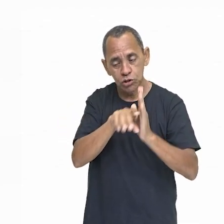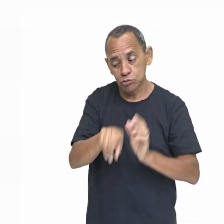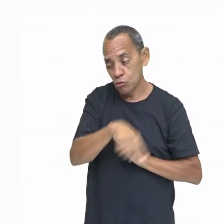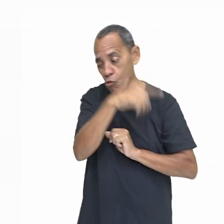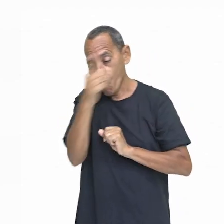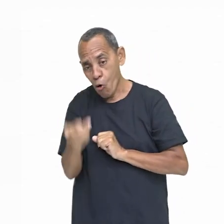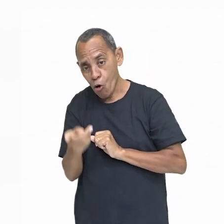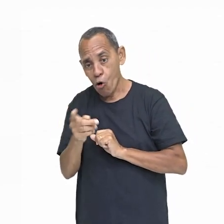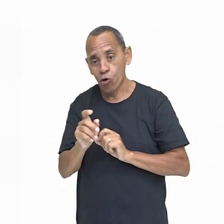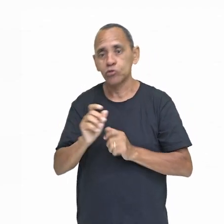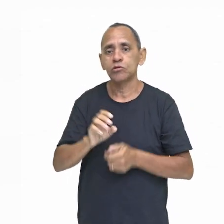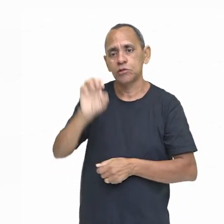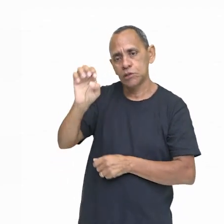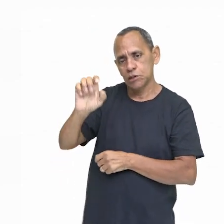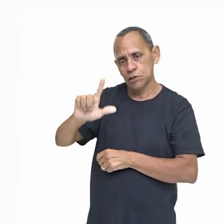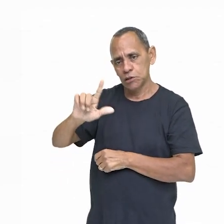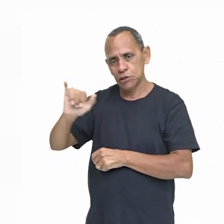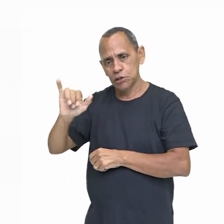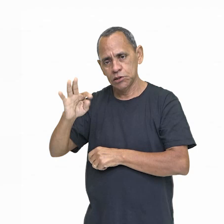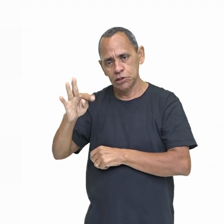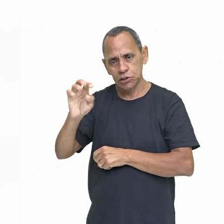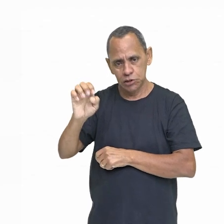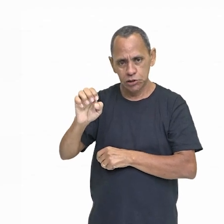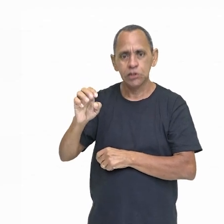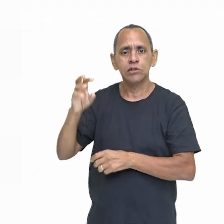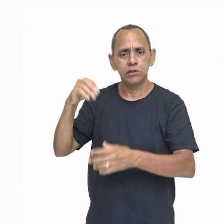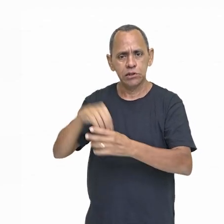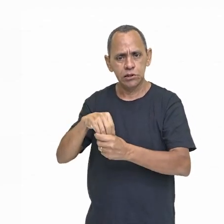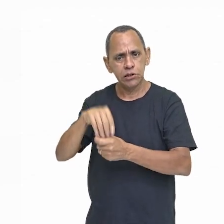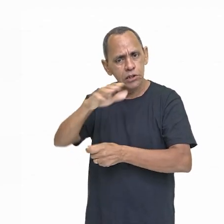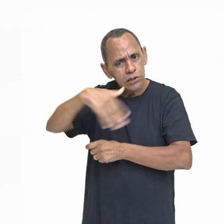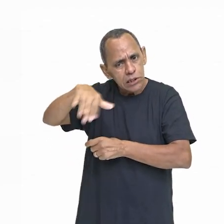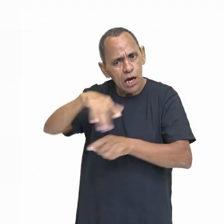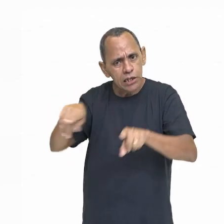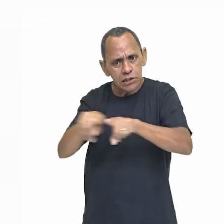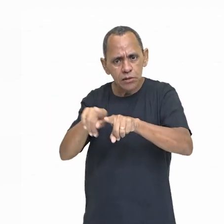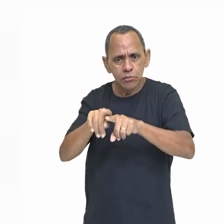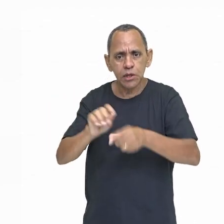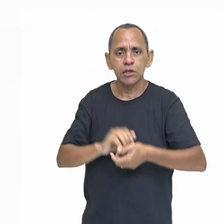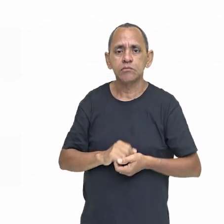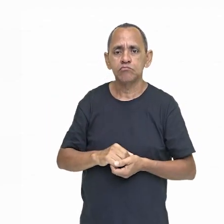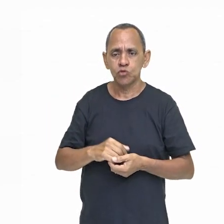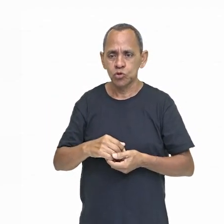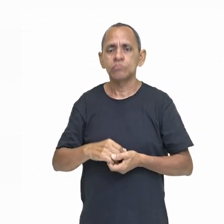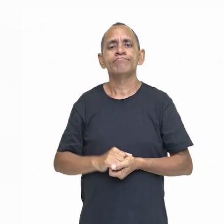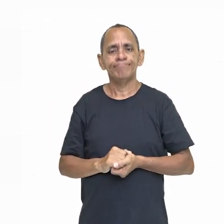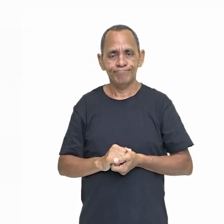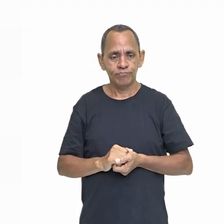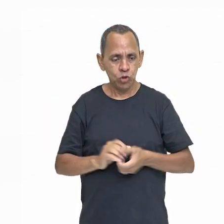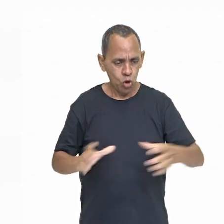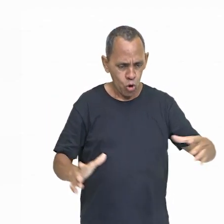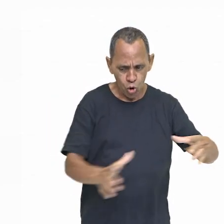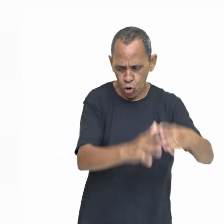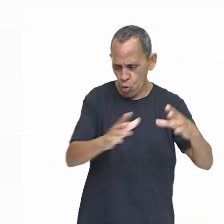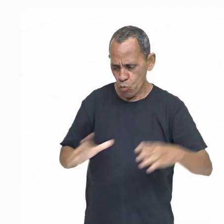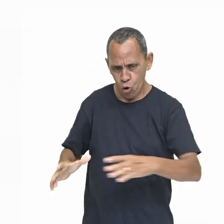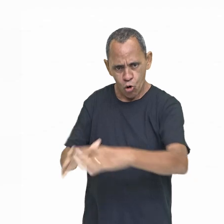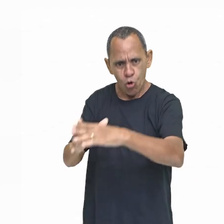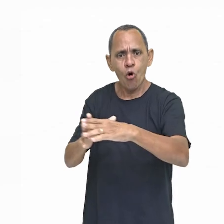elite, também dentro desta concepção. Ou seja, dois grupos que estarão se